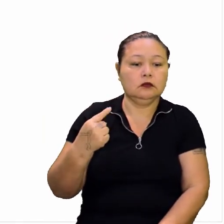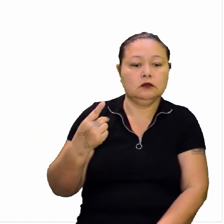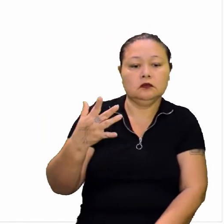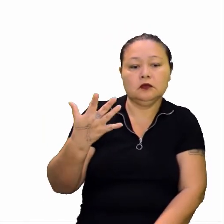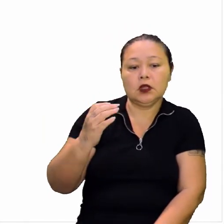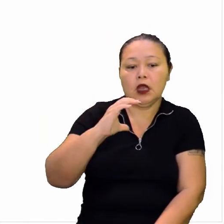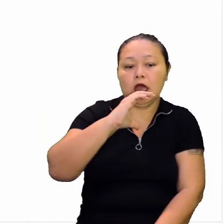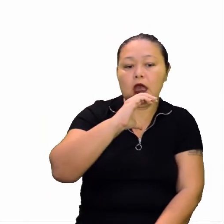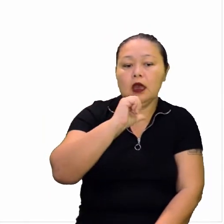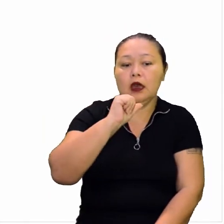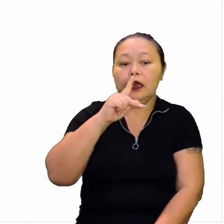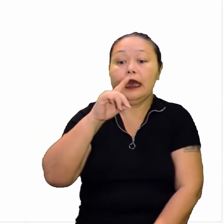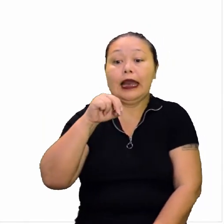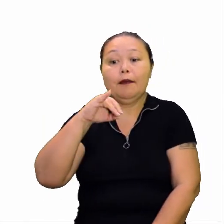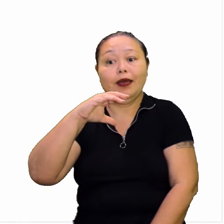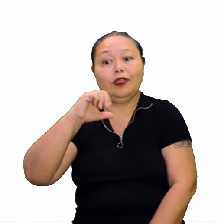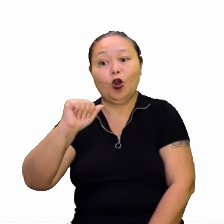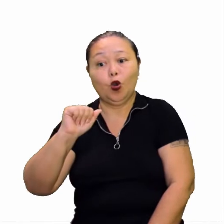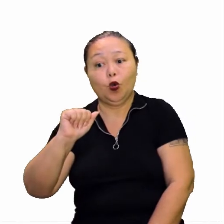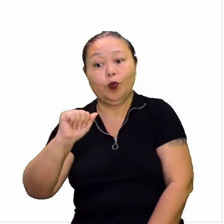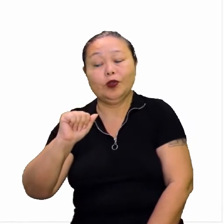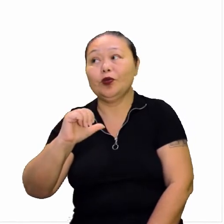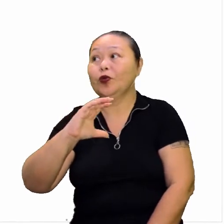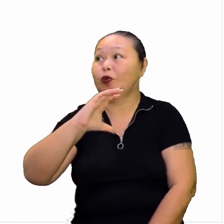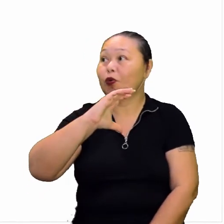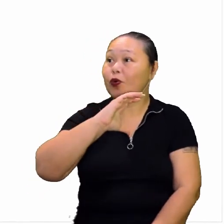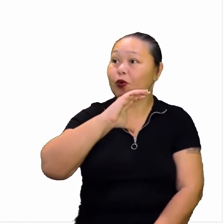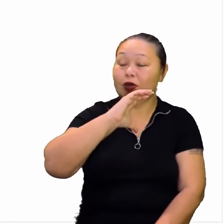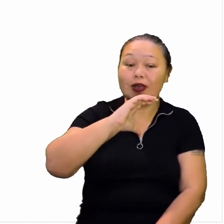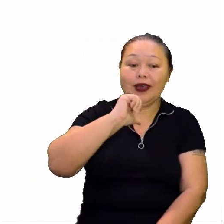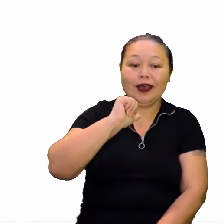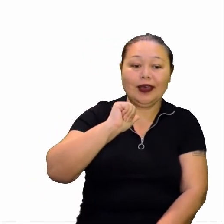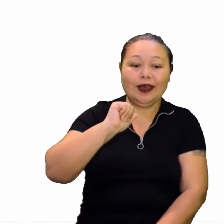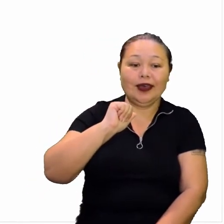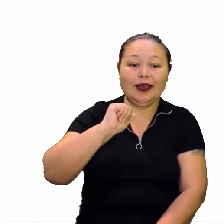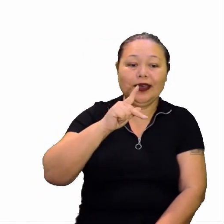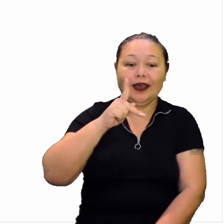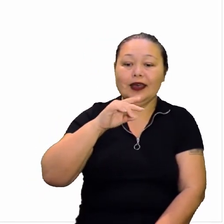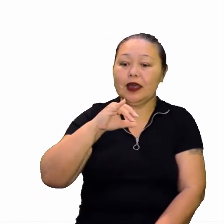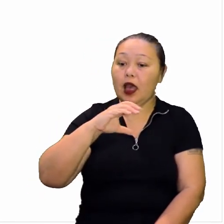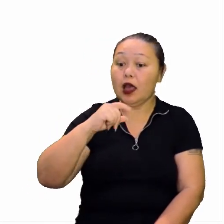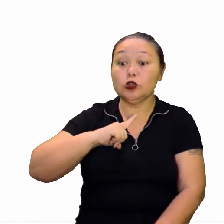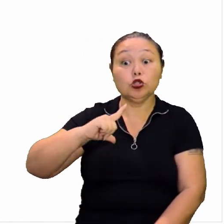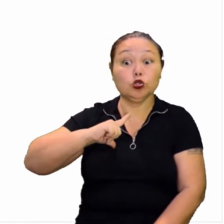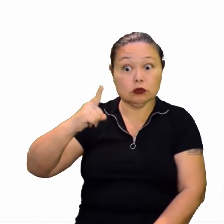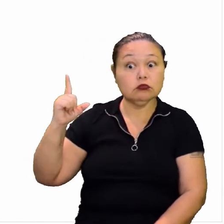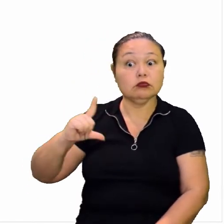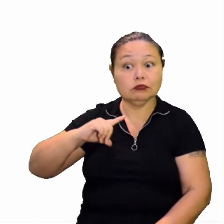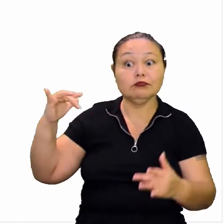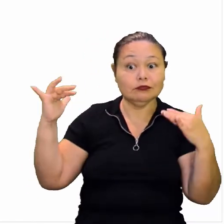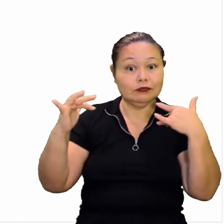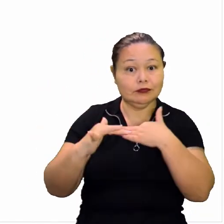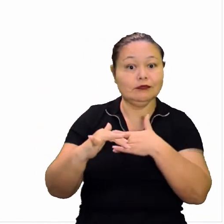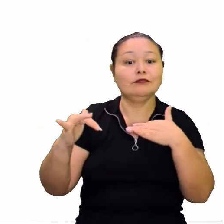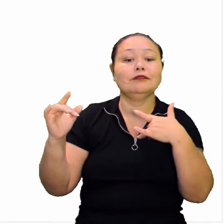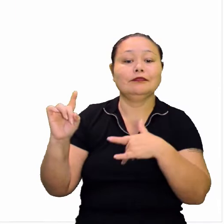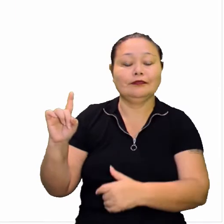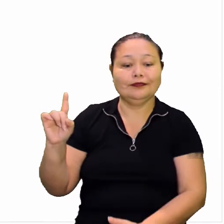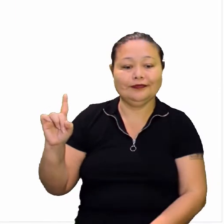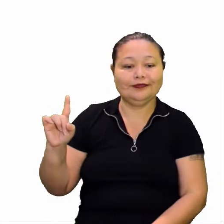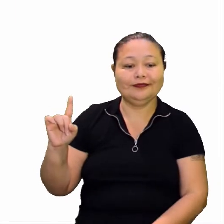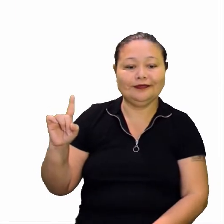Capadocia, né? Capadócia. É a Capadócia, rapaz. Já existia. Olha,